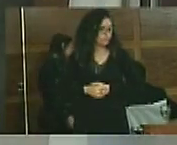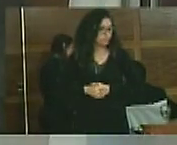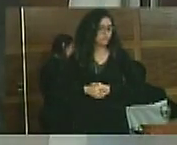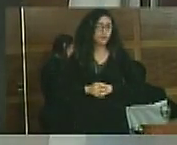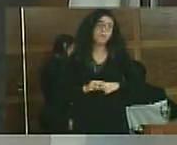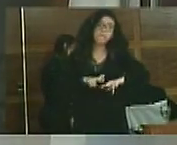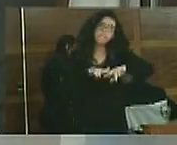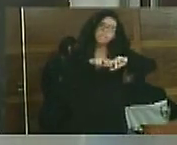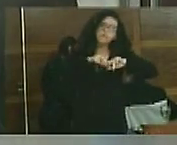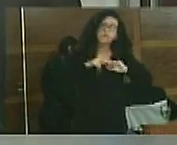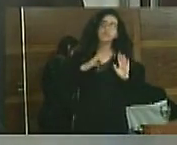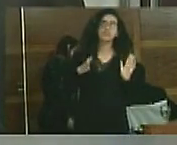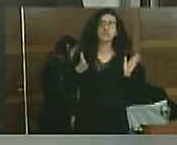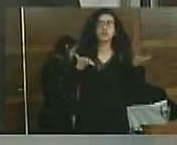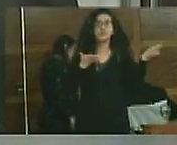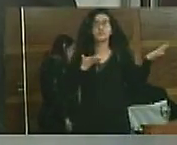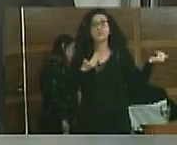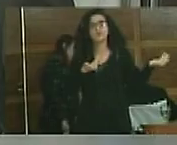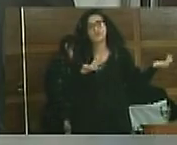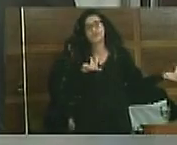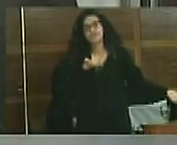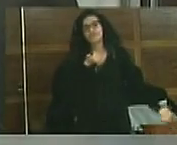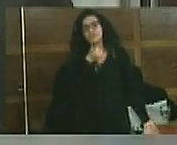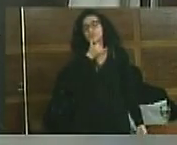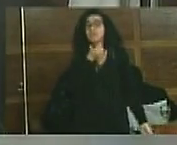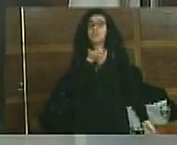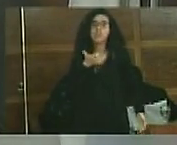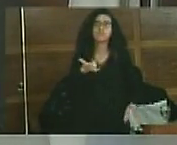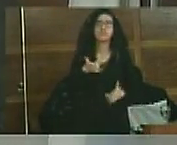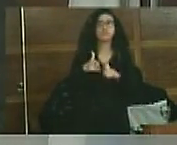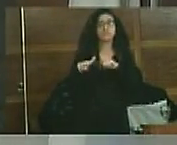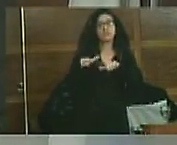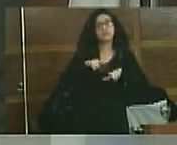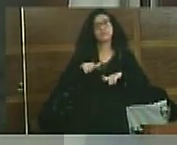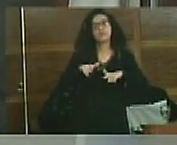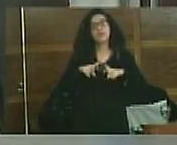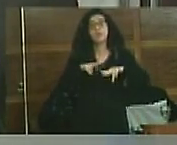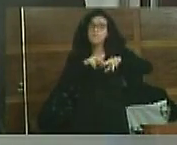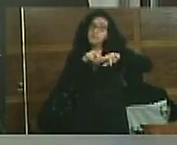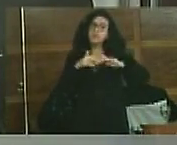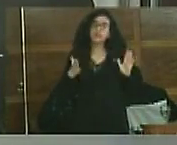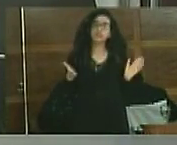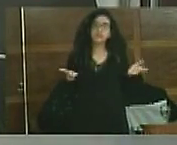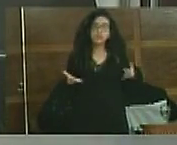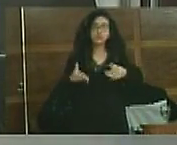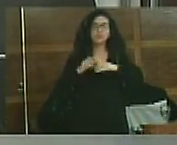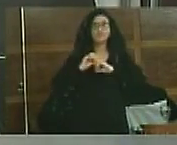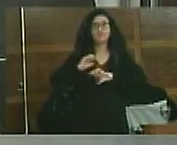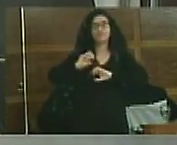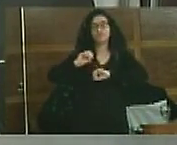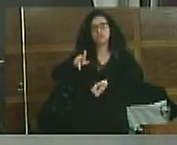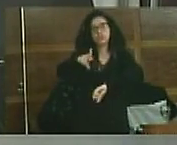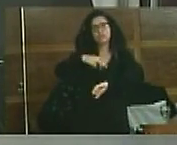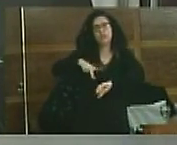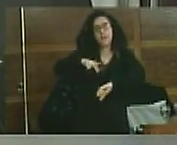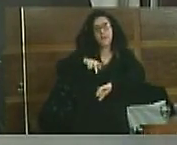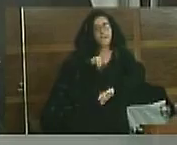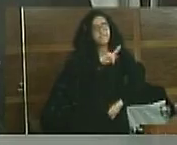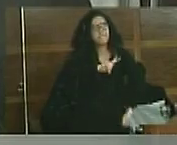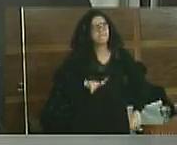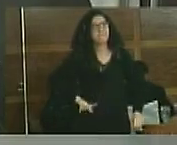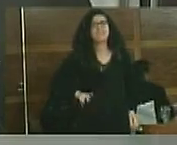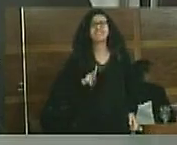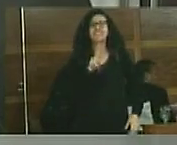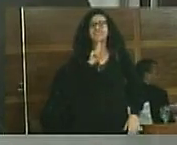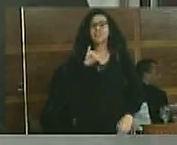é por isso que hoje o jovem, infelizmente, não tem emprego. É por isso que a nossa educação no nosso país, senhor presidente,